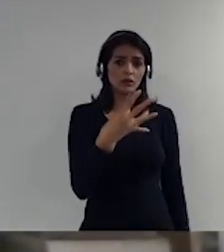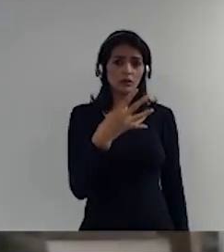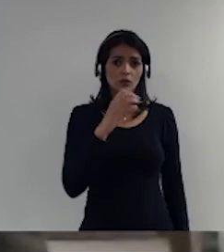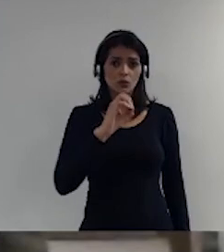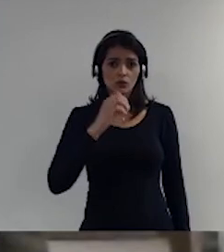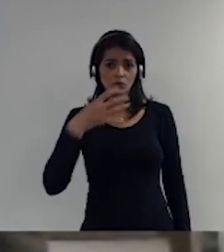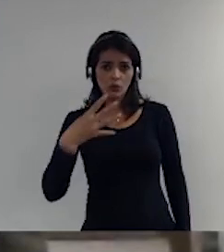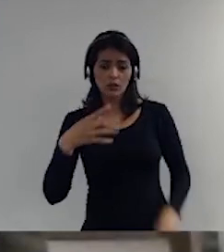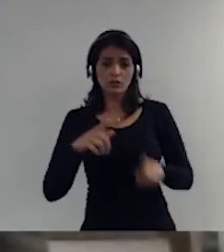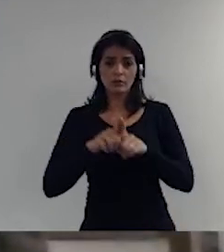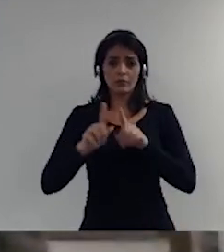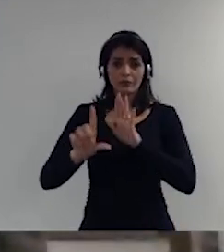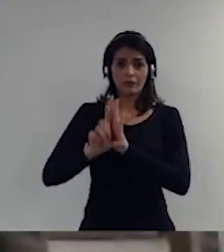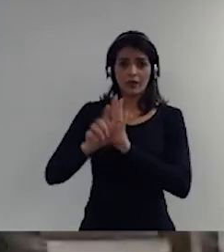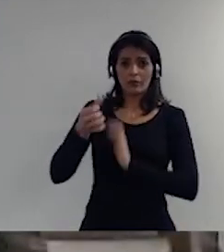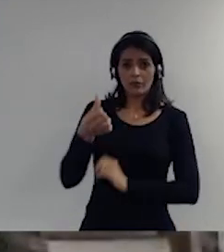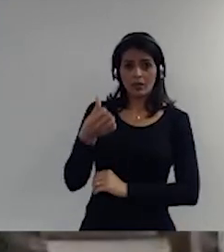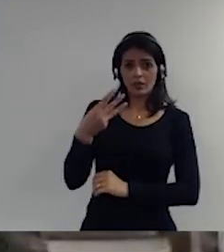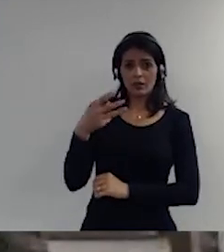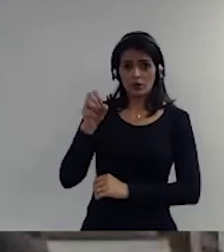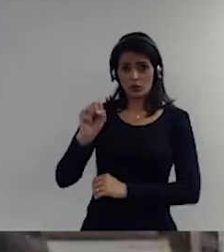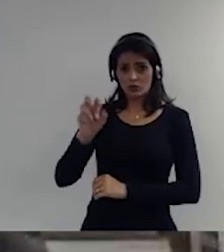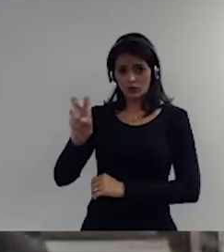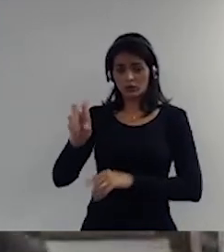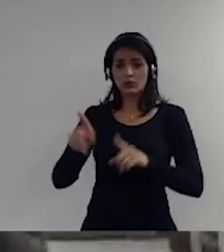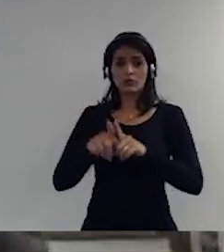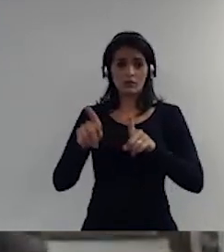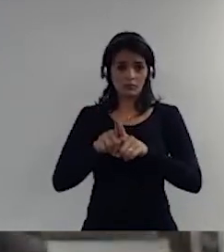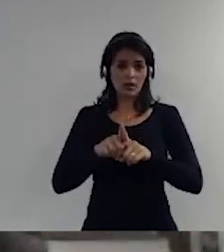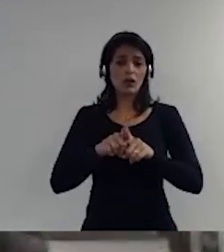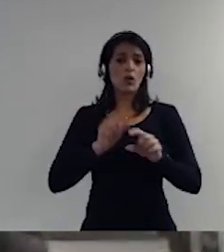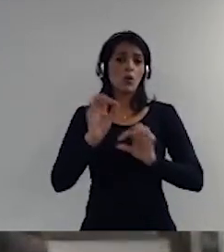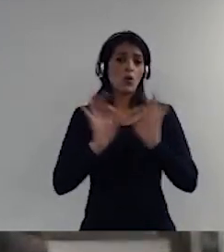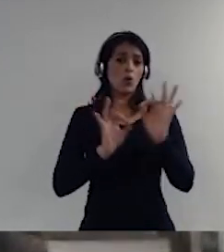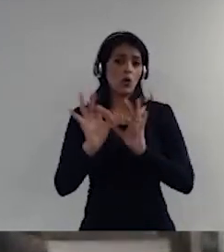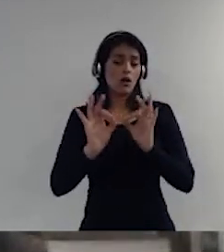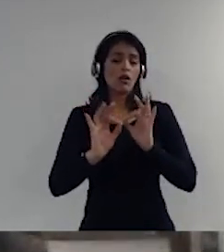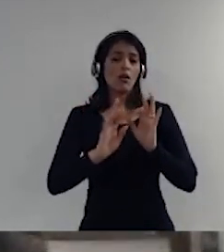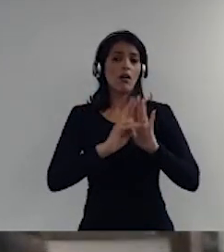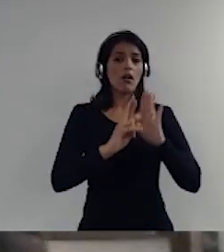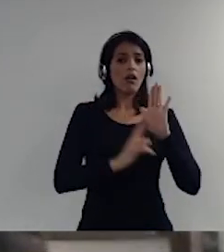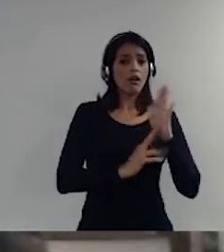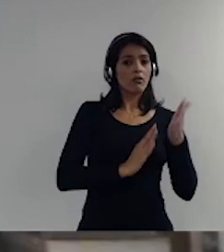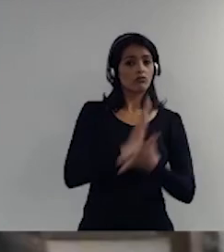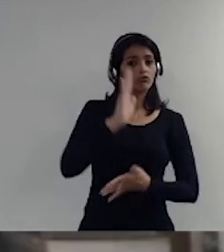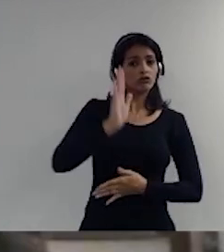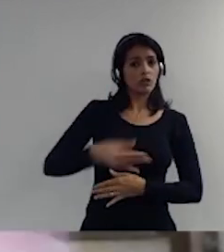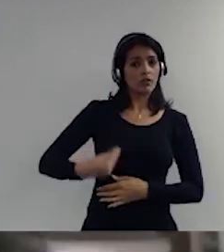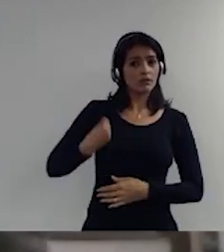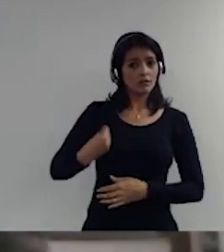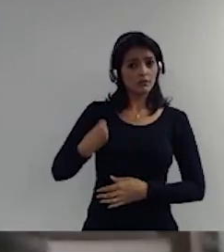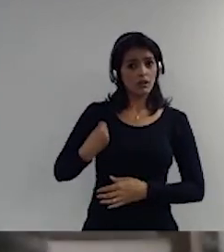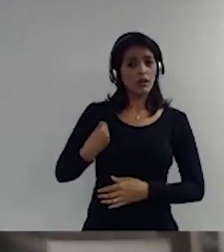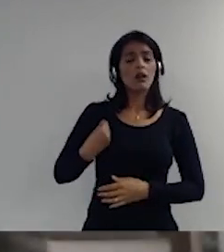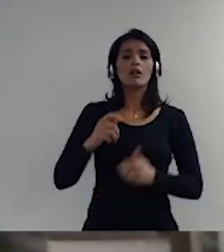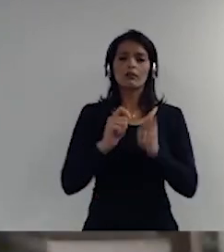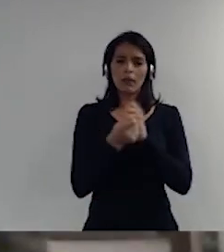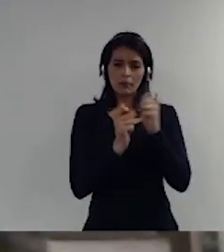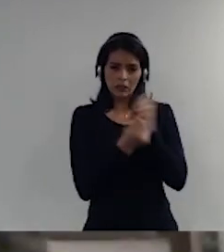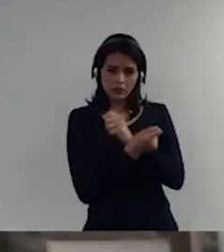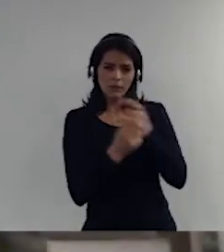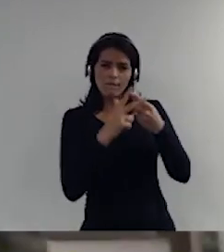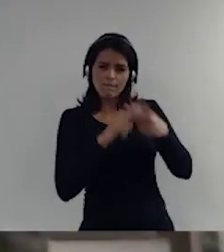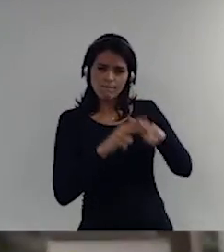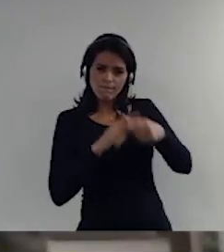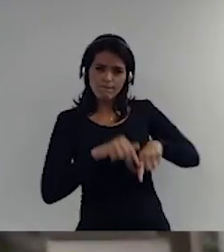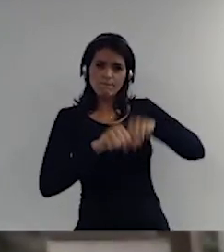6.404, da Lei 6385 e pelas estruturas de regulação existentes, com as adaptações que